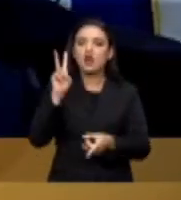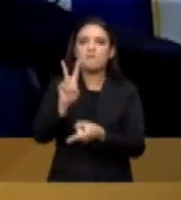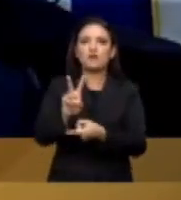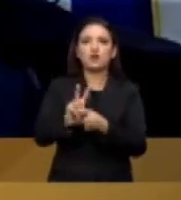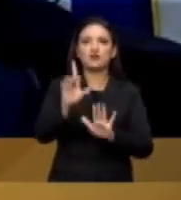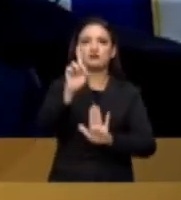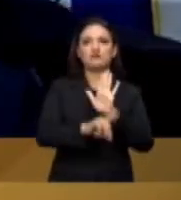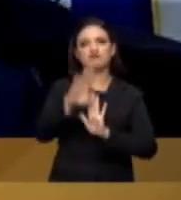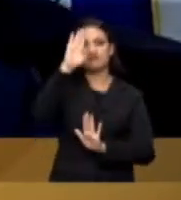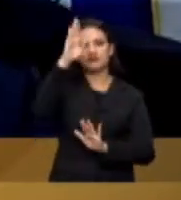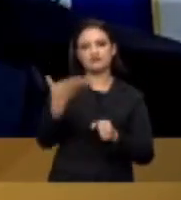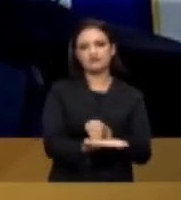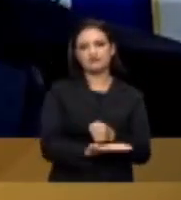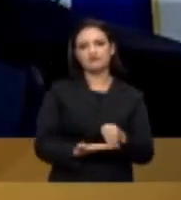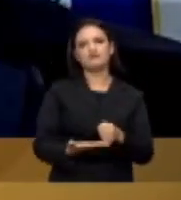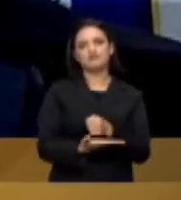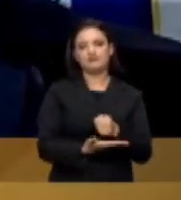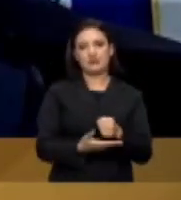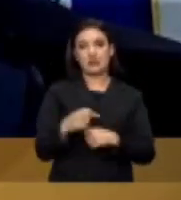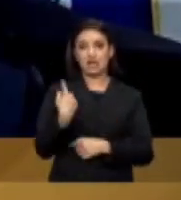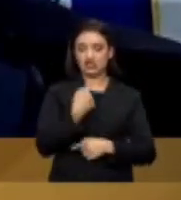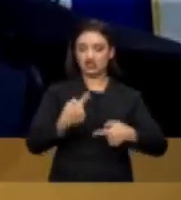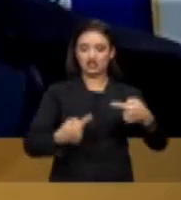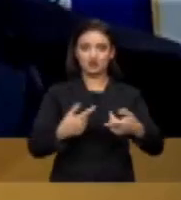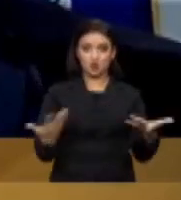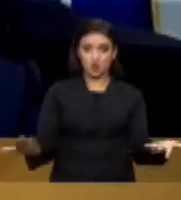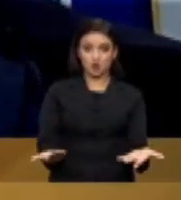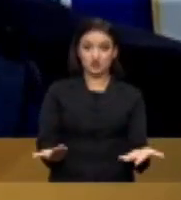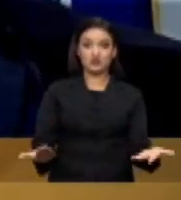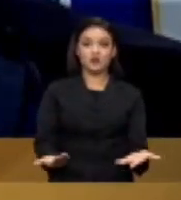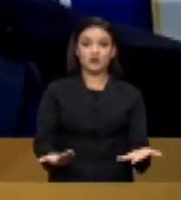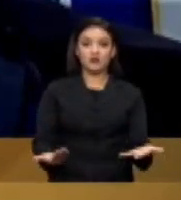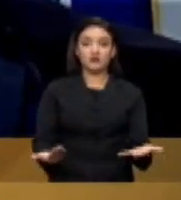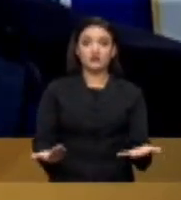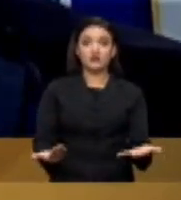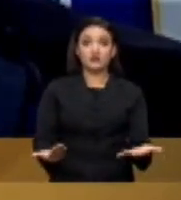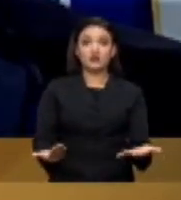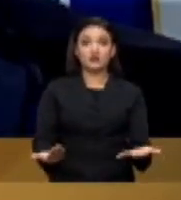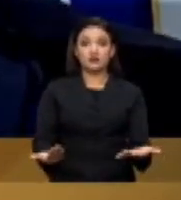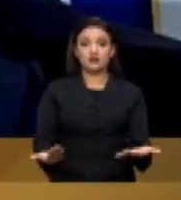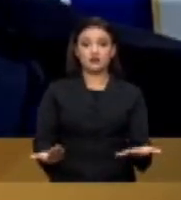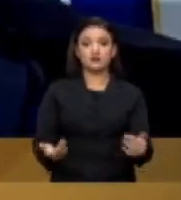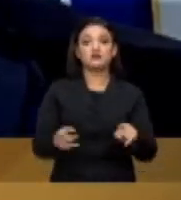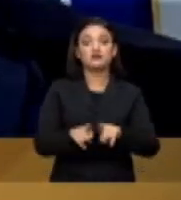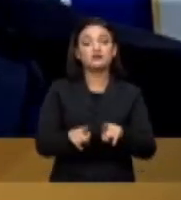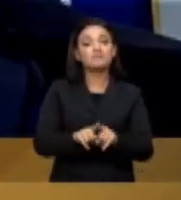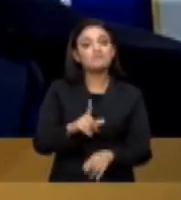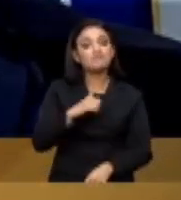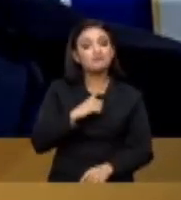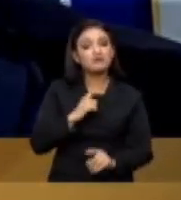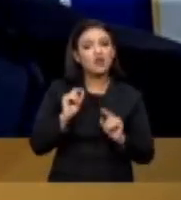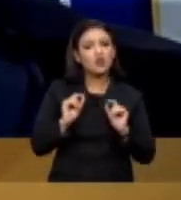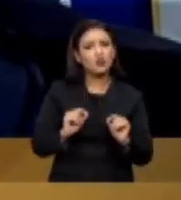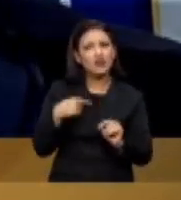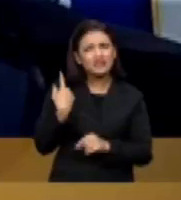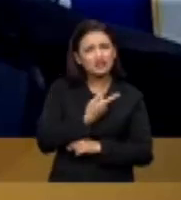direito fundamental que debatemos nesse momento. E, com isso, nós temos o dever